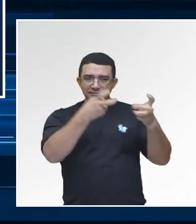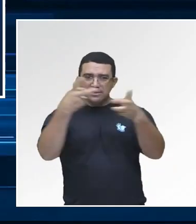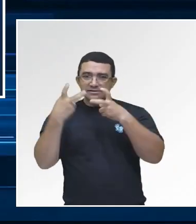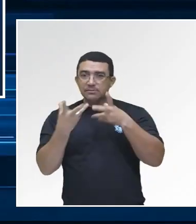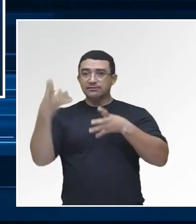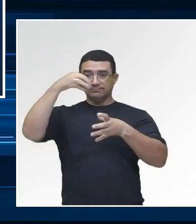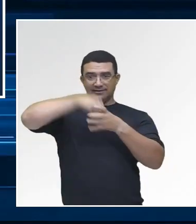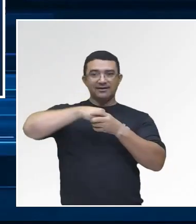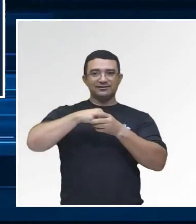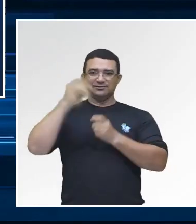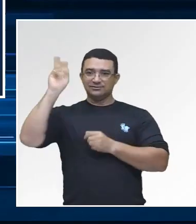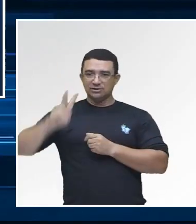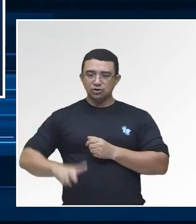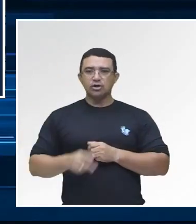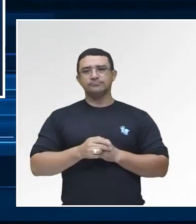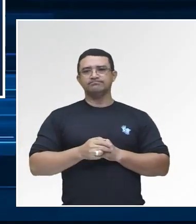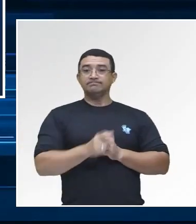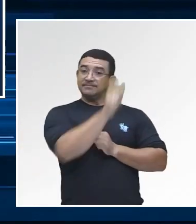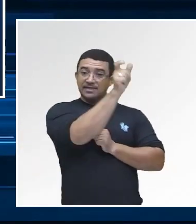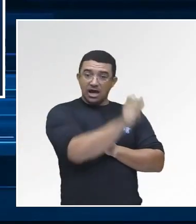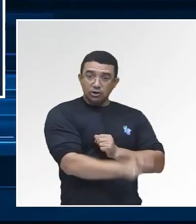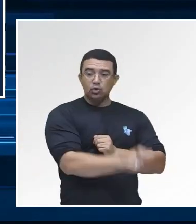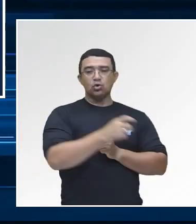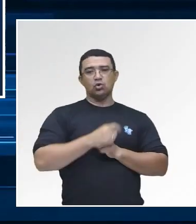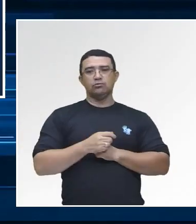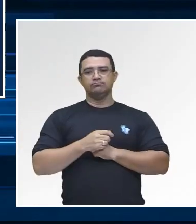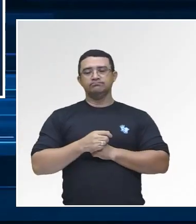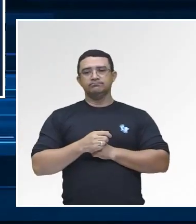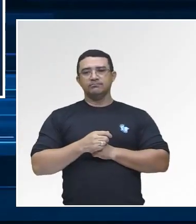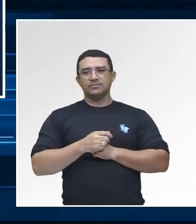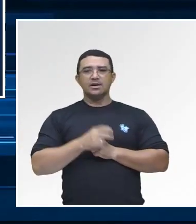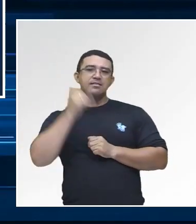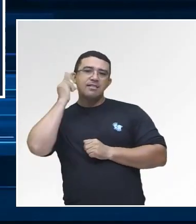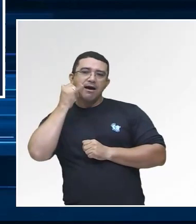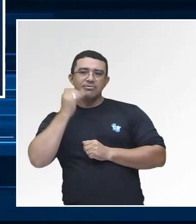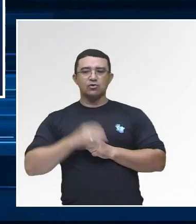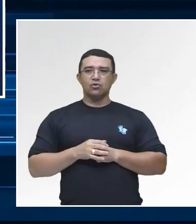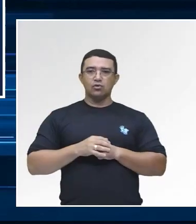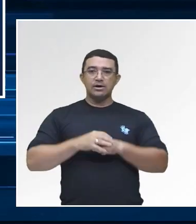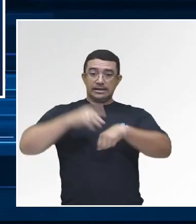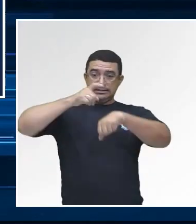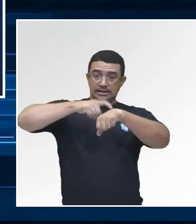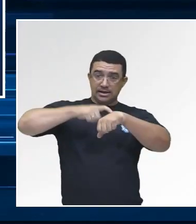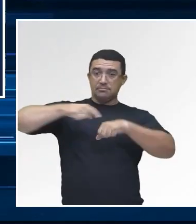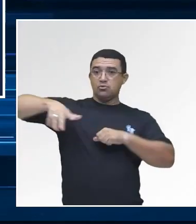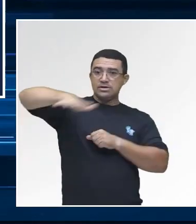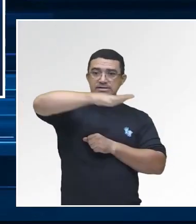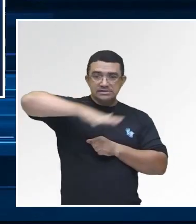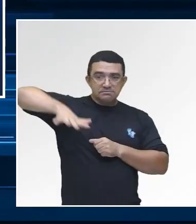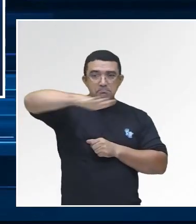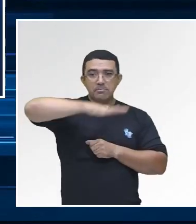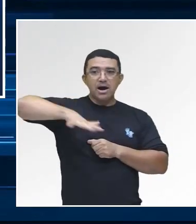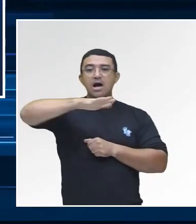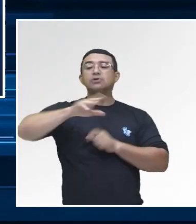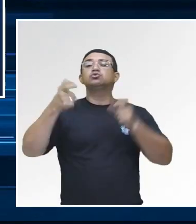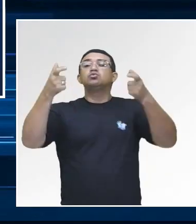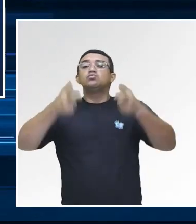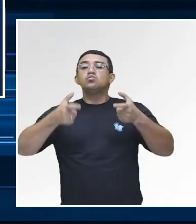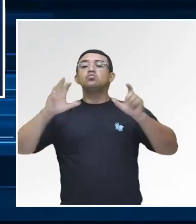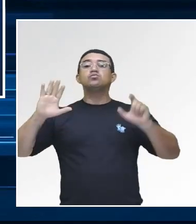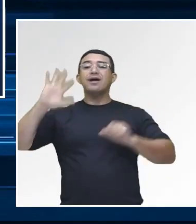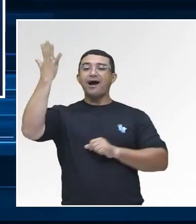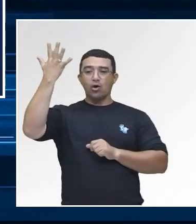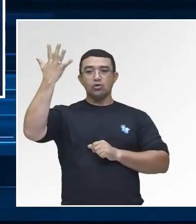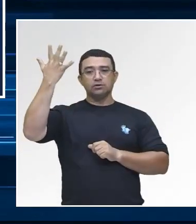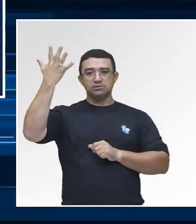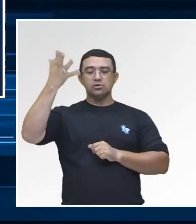narrador, personagem, o tempo, né, o espaço, né, o cenário onde ocorrem